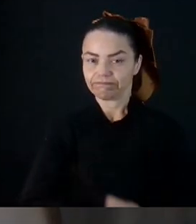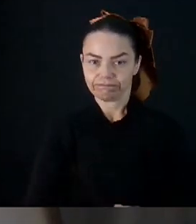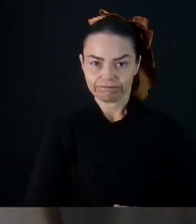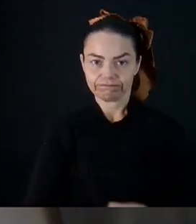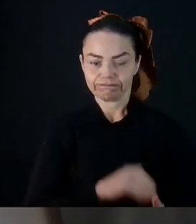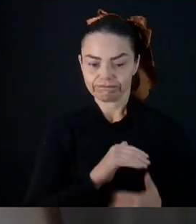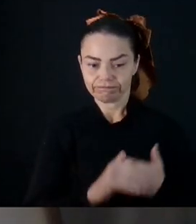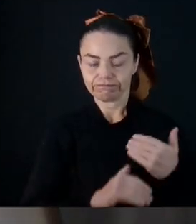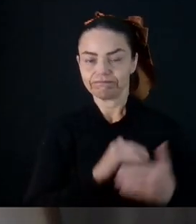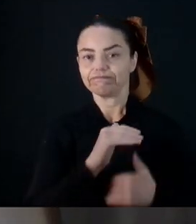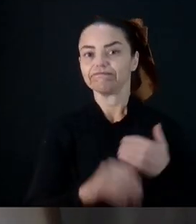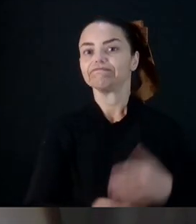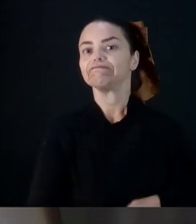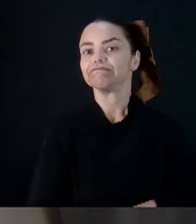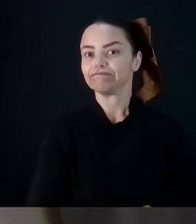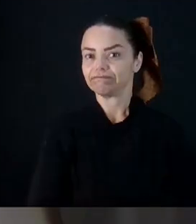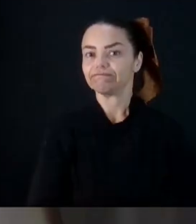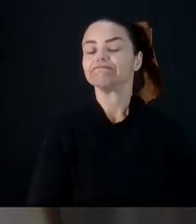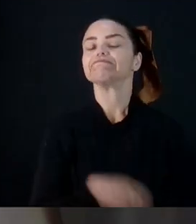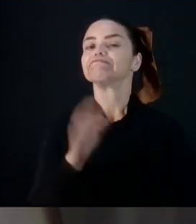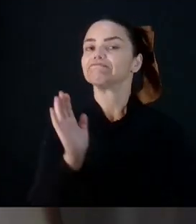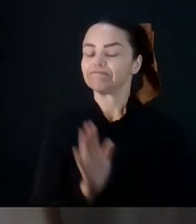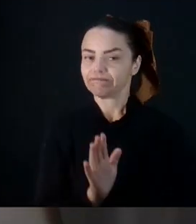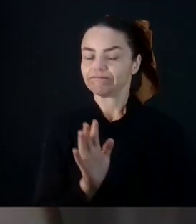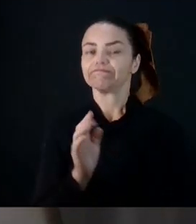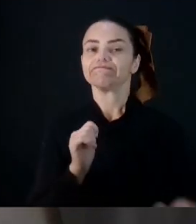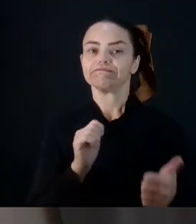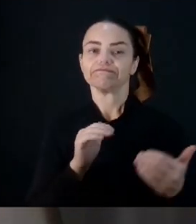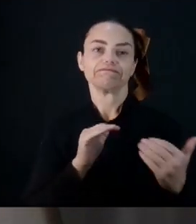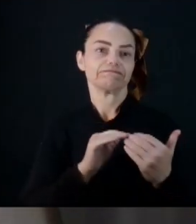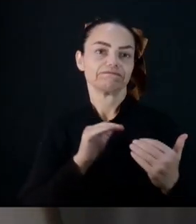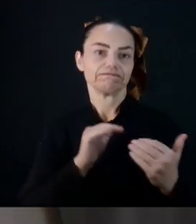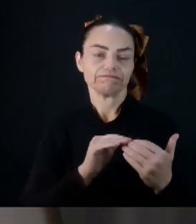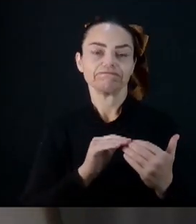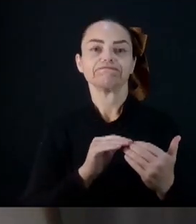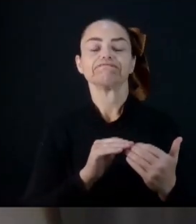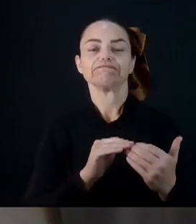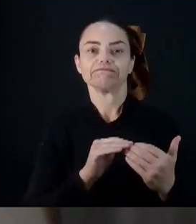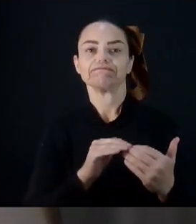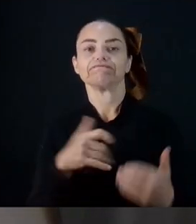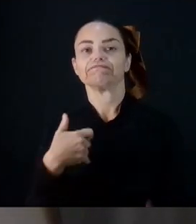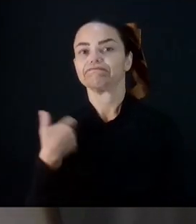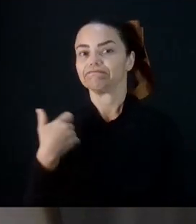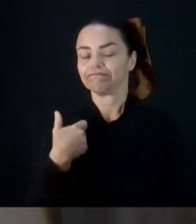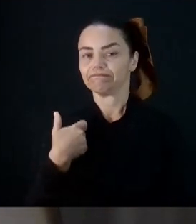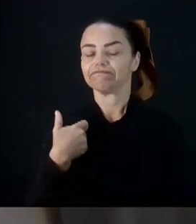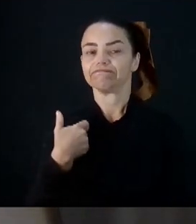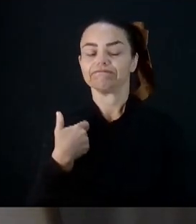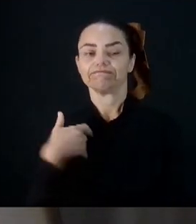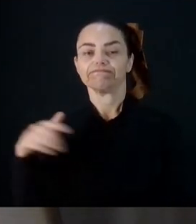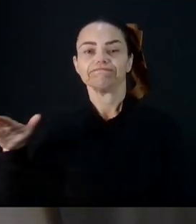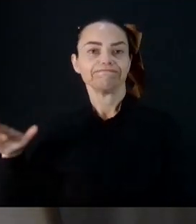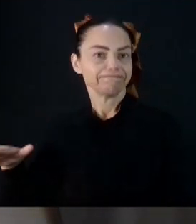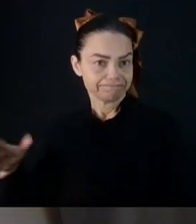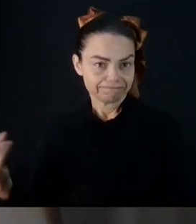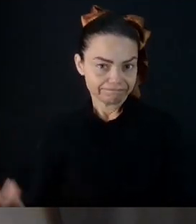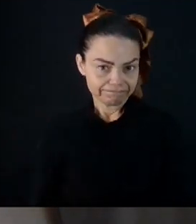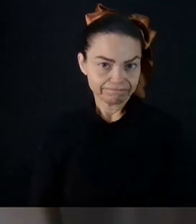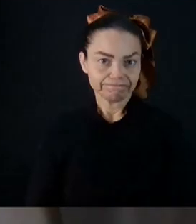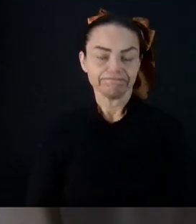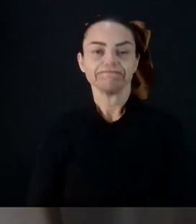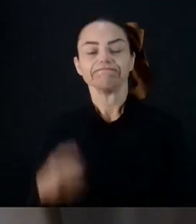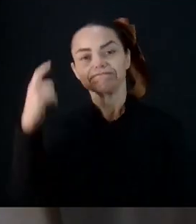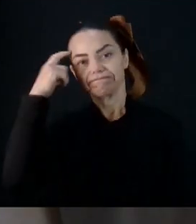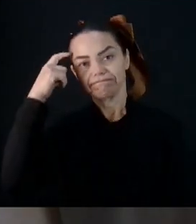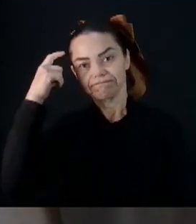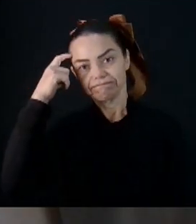desenvolvimento por coisas mais adequadas, né, desejadas para a idade dessa criança, né? Então, pensando aí na